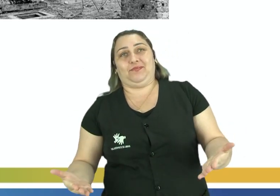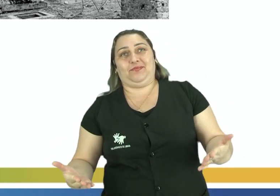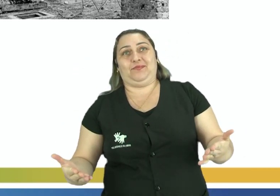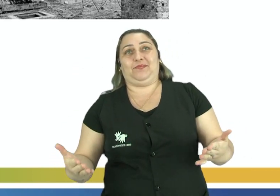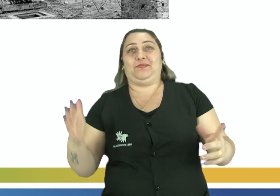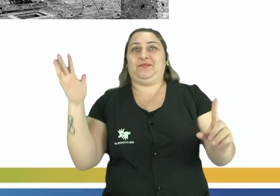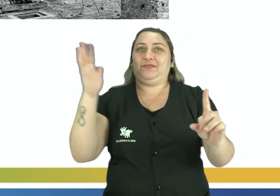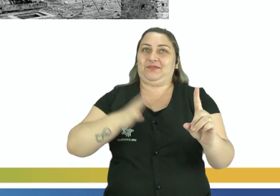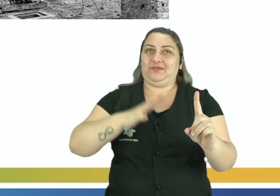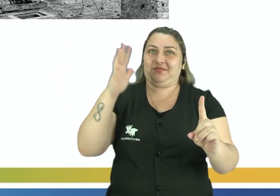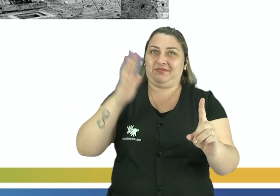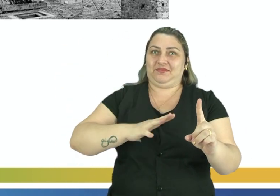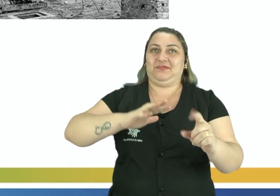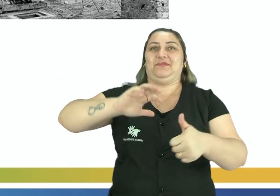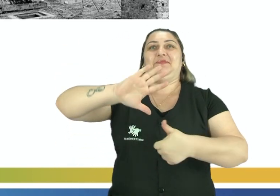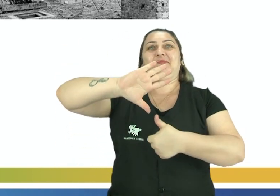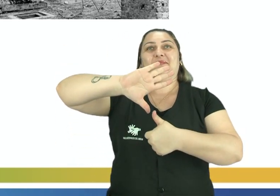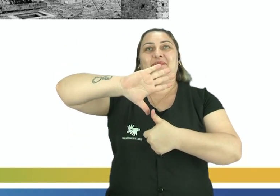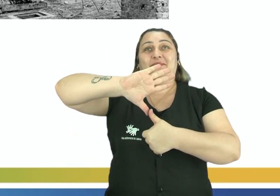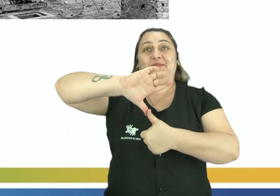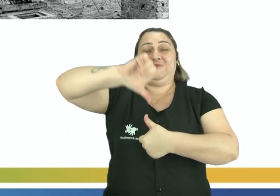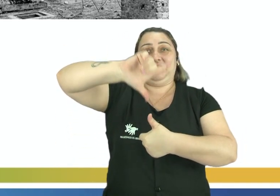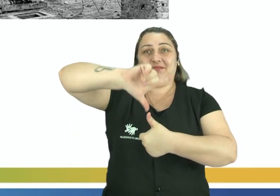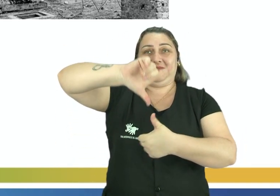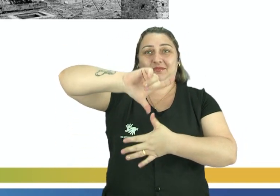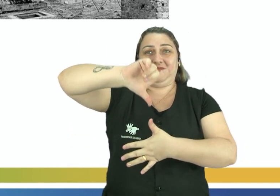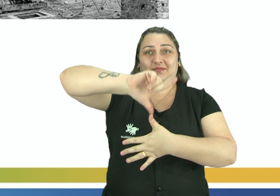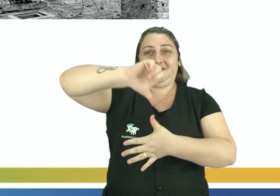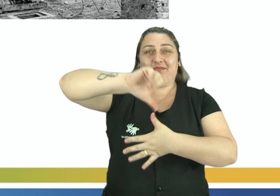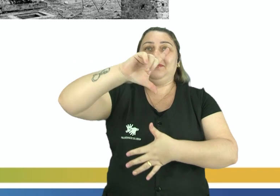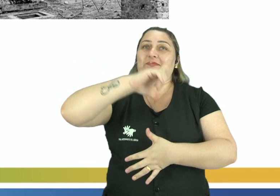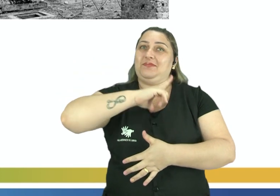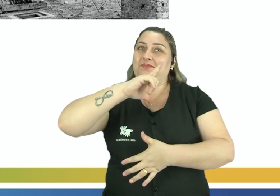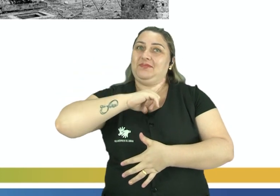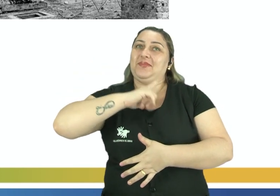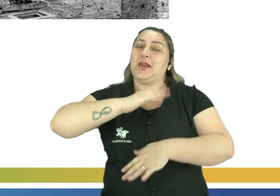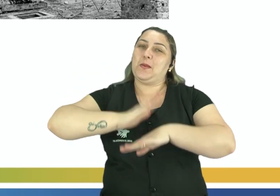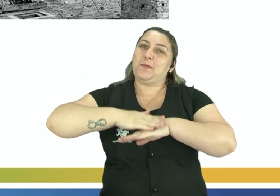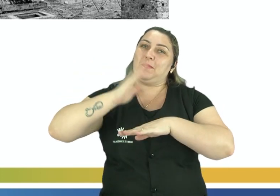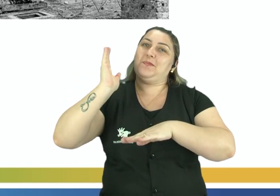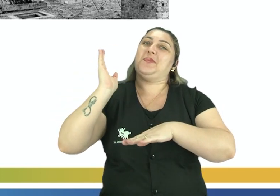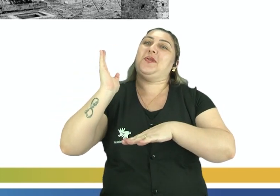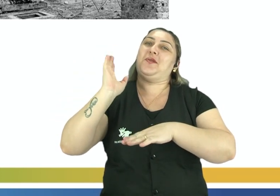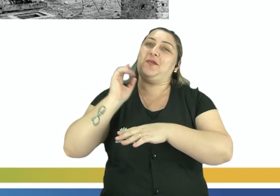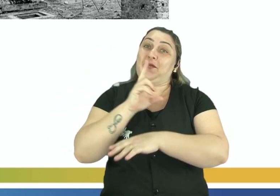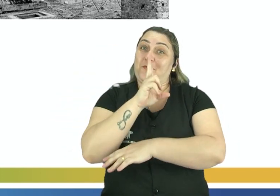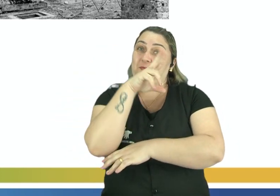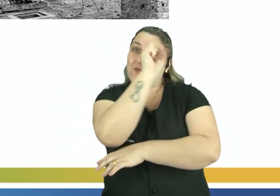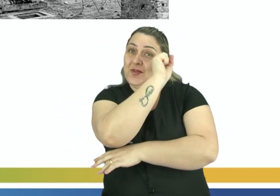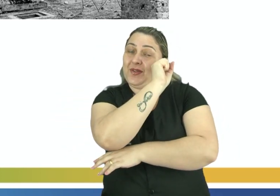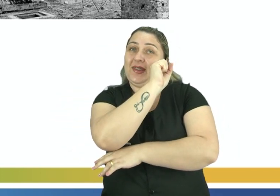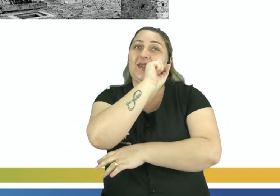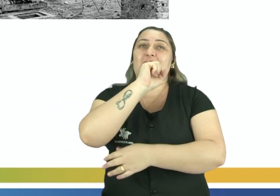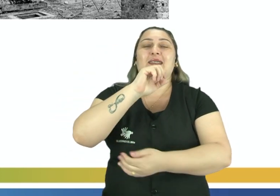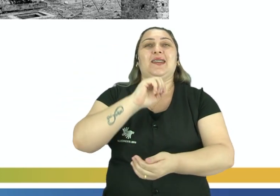Essa influência na América Latina, ela tem a sua maior intensidade quando